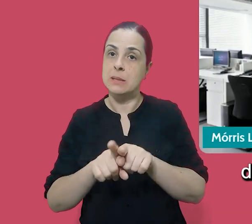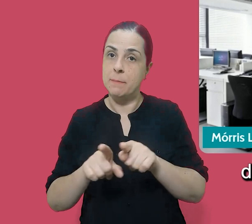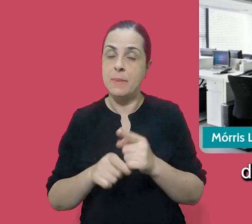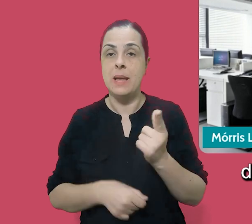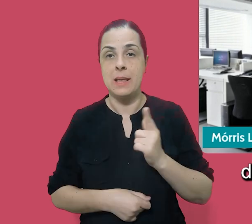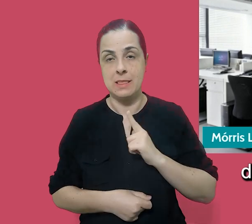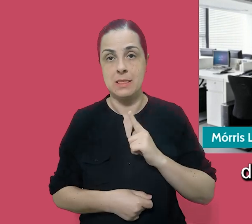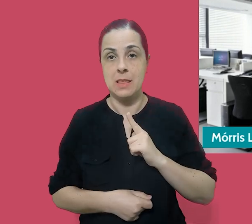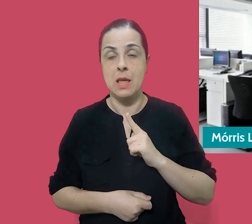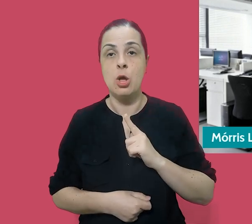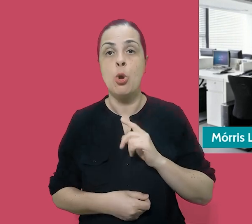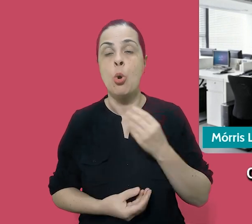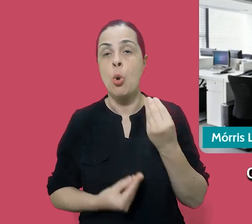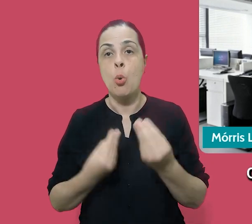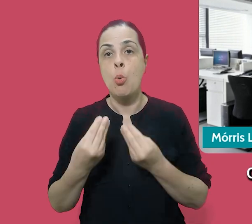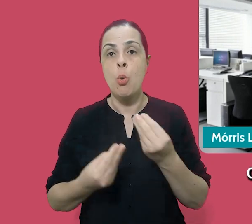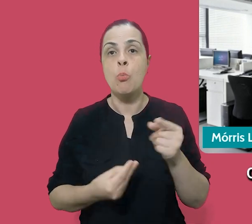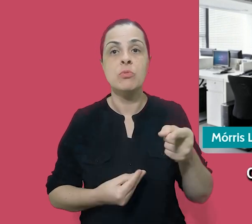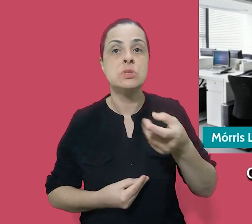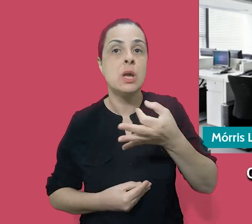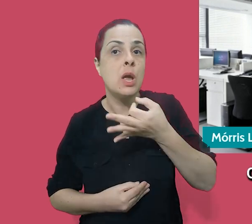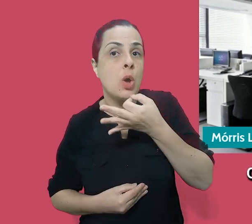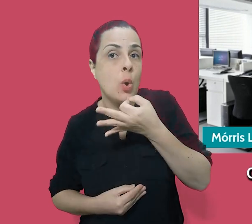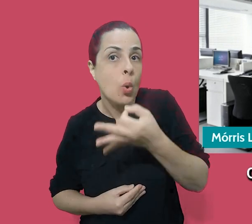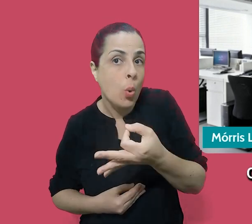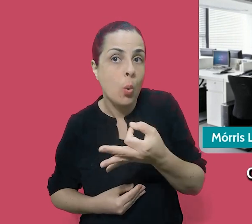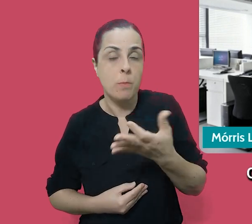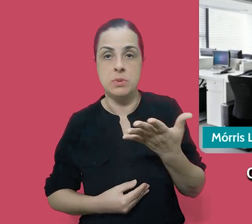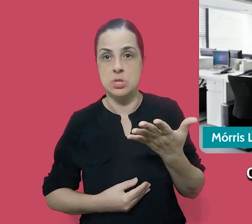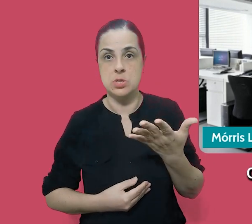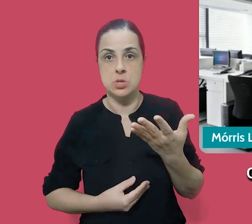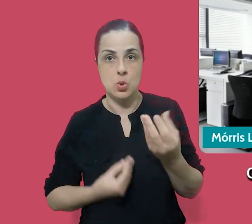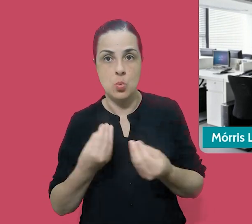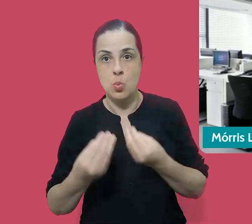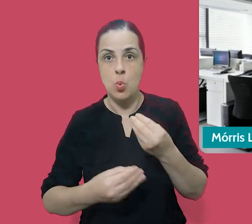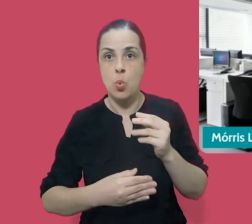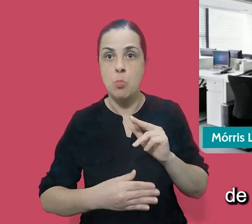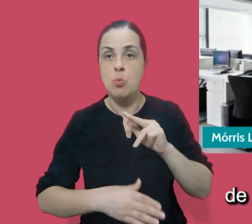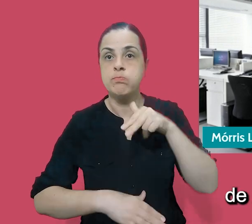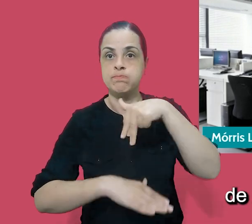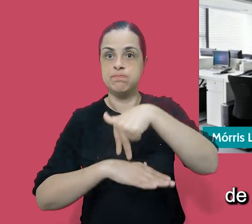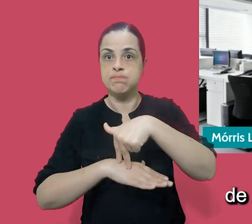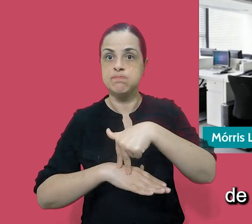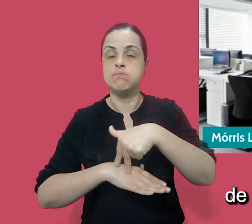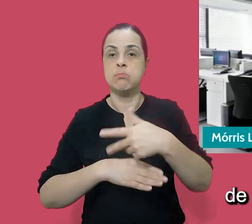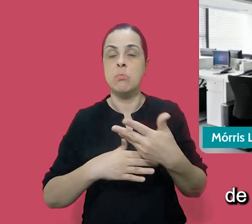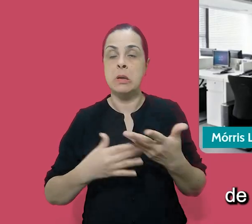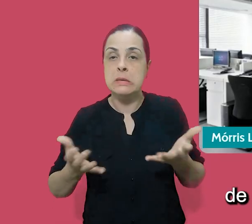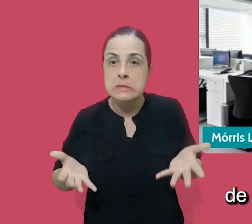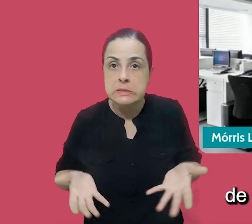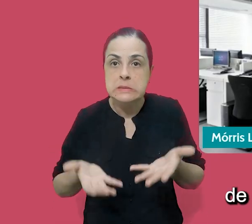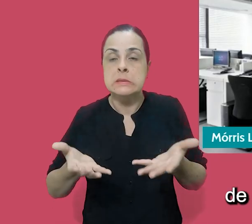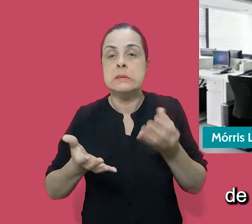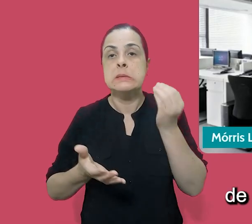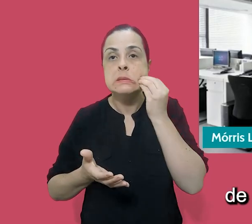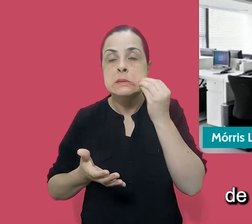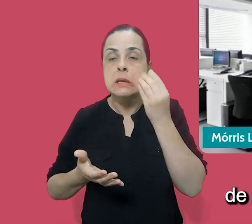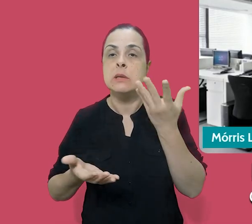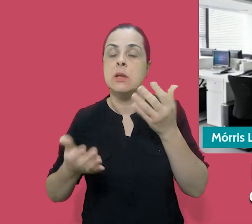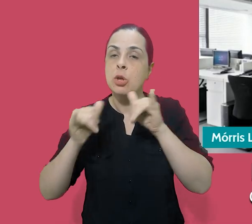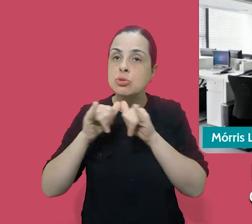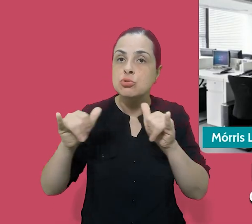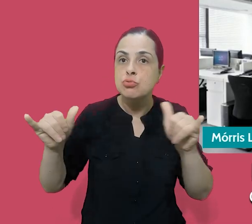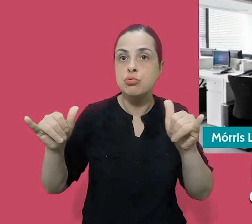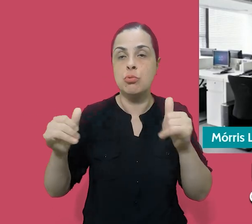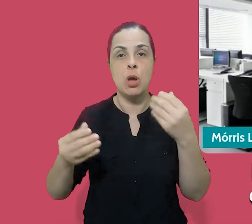Do posicionamento, do que vocês conseguem impulsionar essa pauta de uma maneira geral, falando,